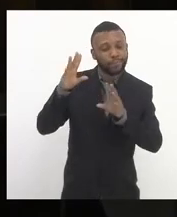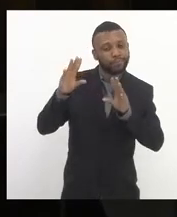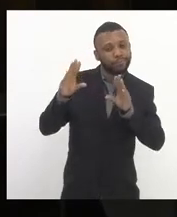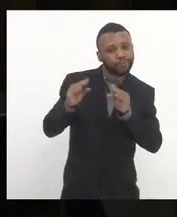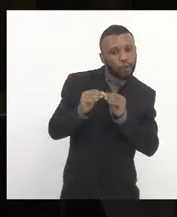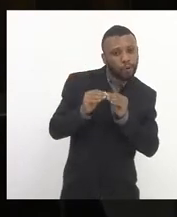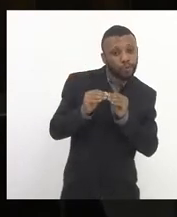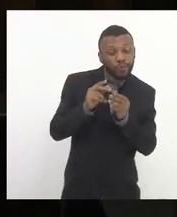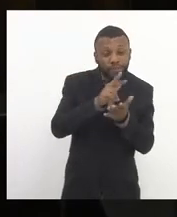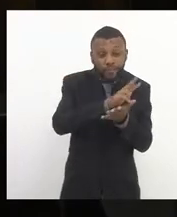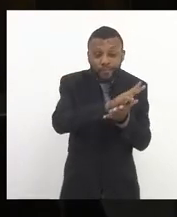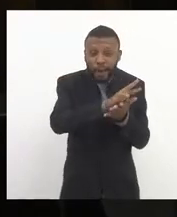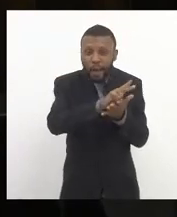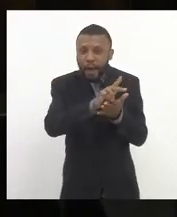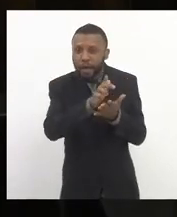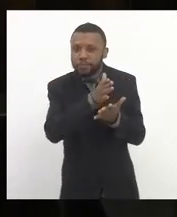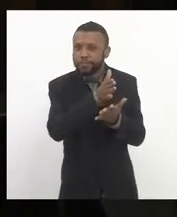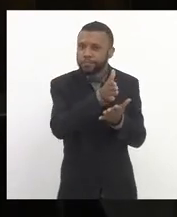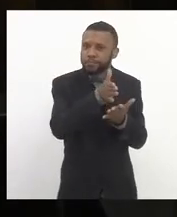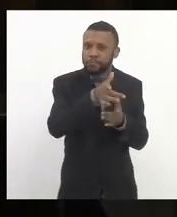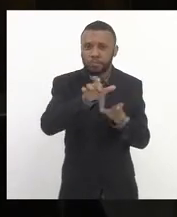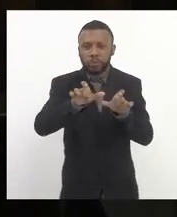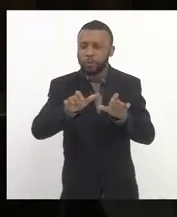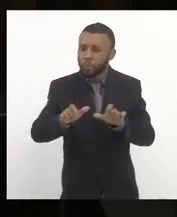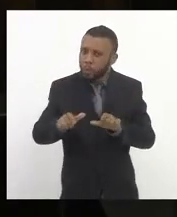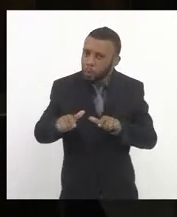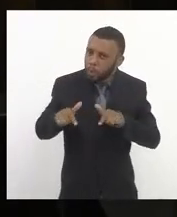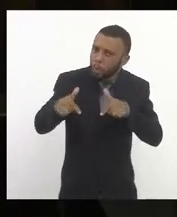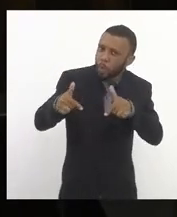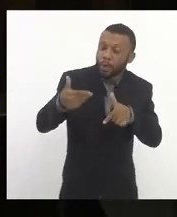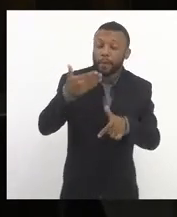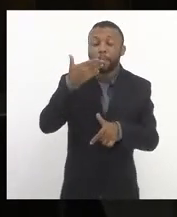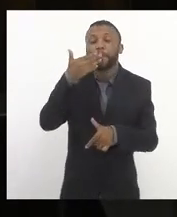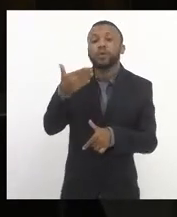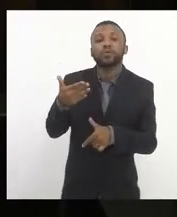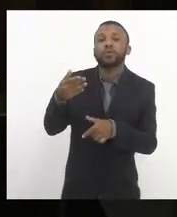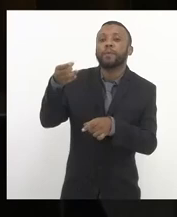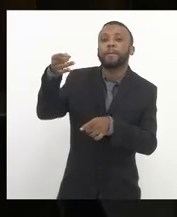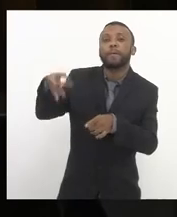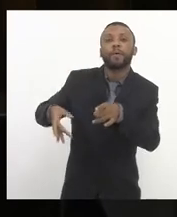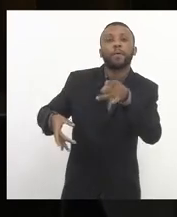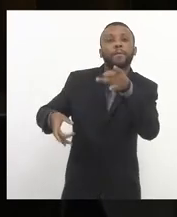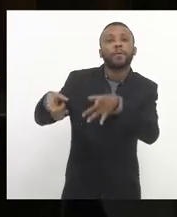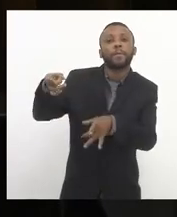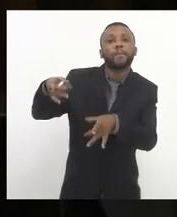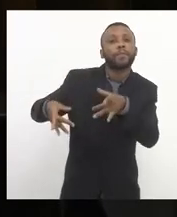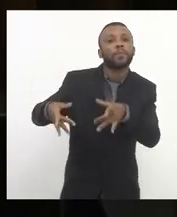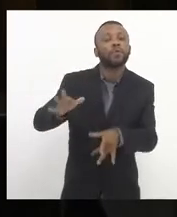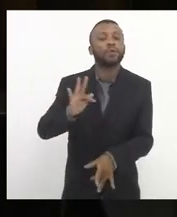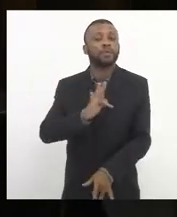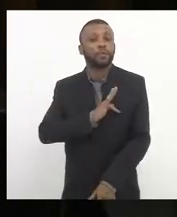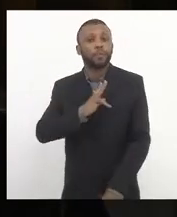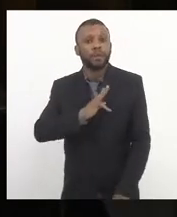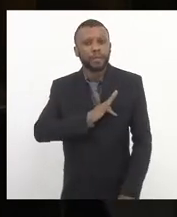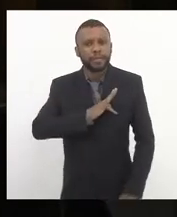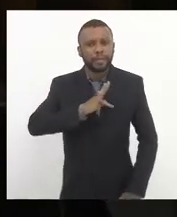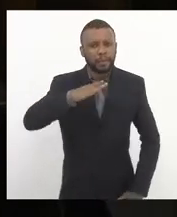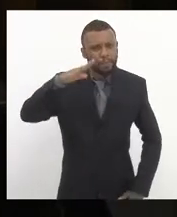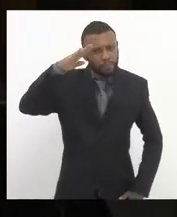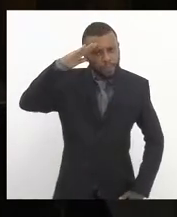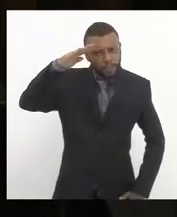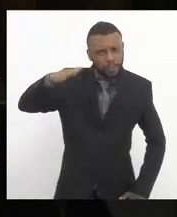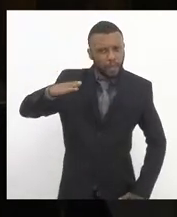dentre diversos guerreiros que pediram baixa da Polícia Militar do Estado do Rio de Janeiro,